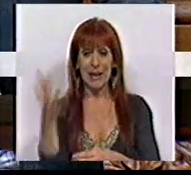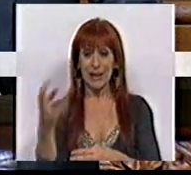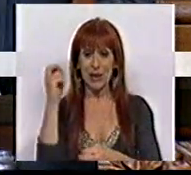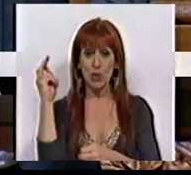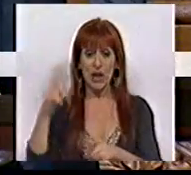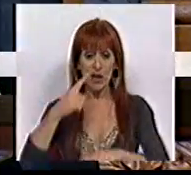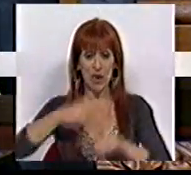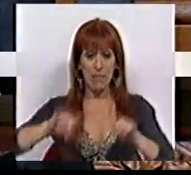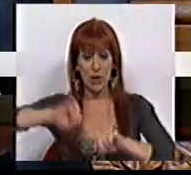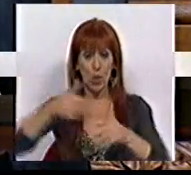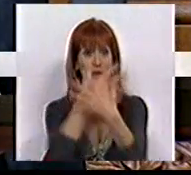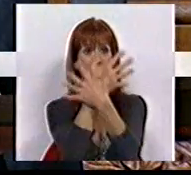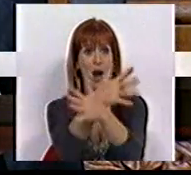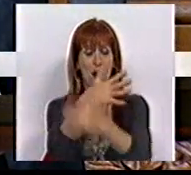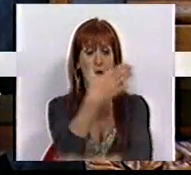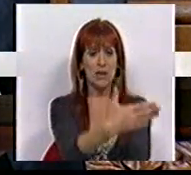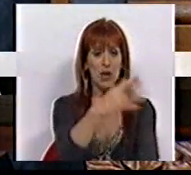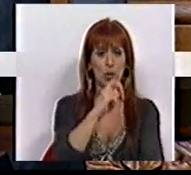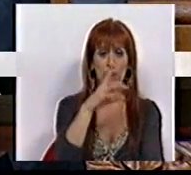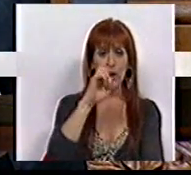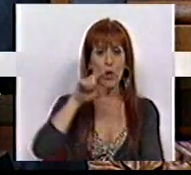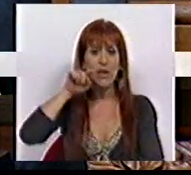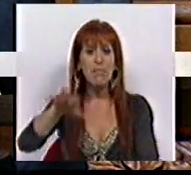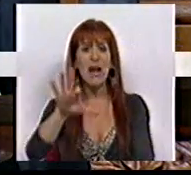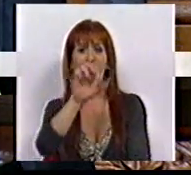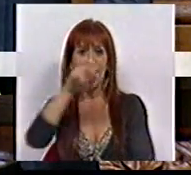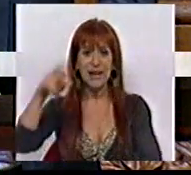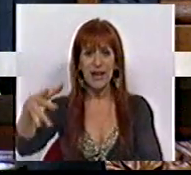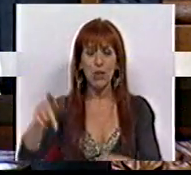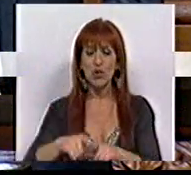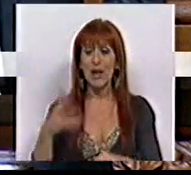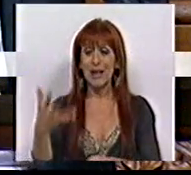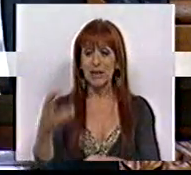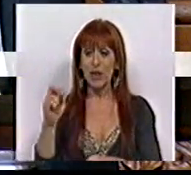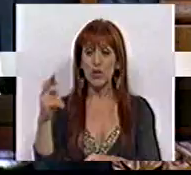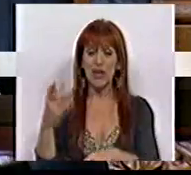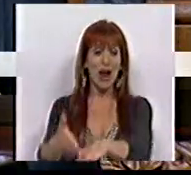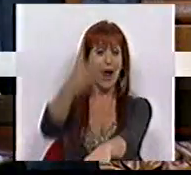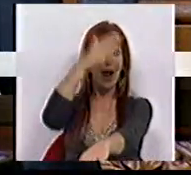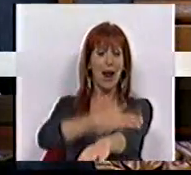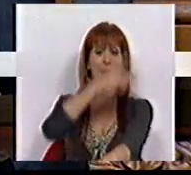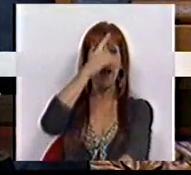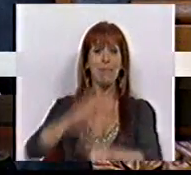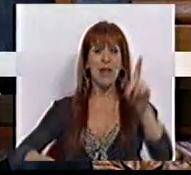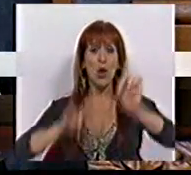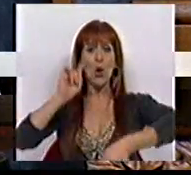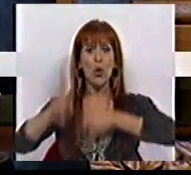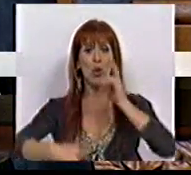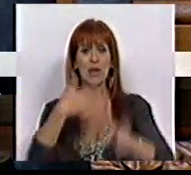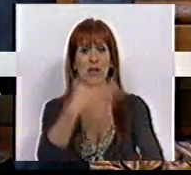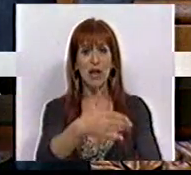anos, a média anual ardida foi de 138 mil hectares. Nos 13 anos anteriores, a média tinha sido